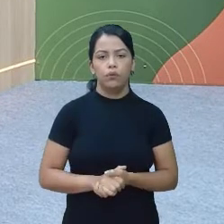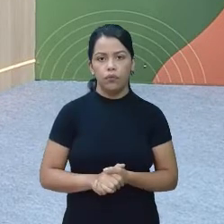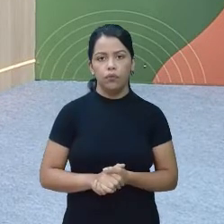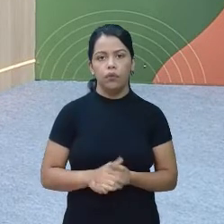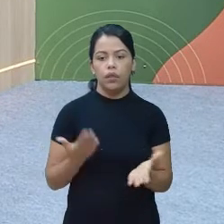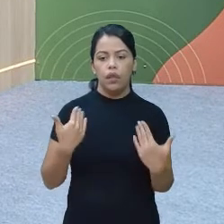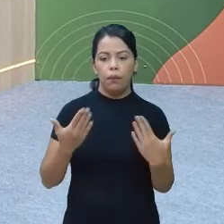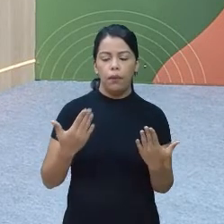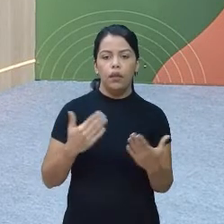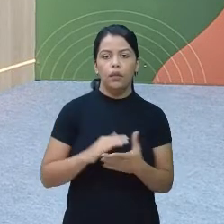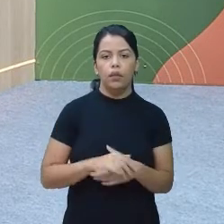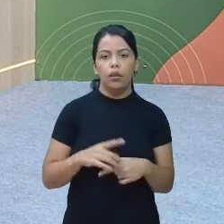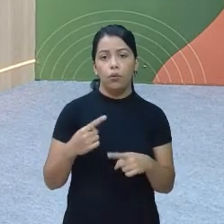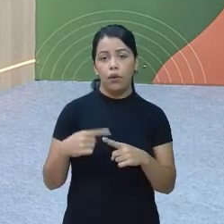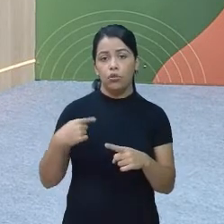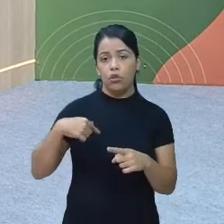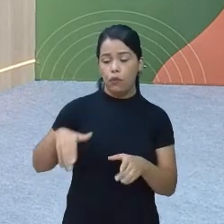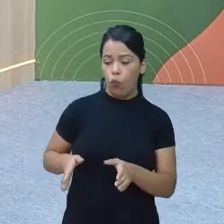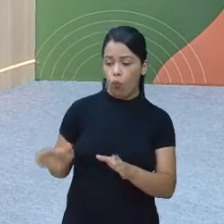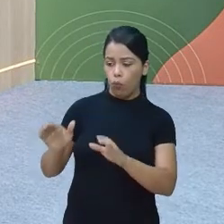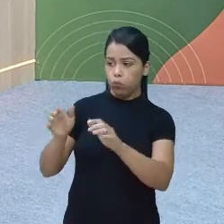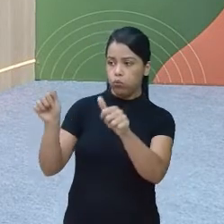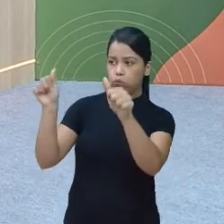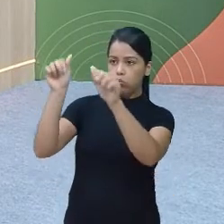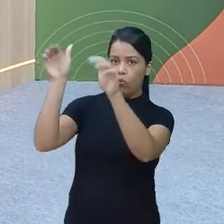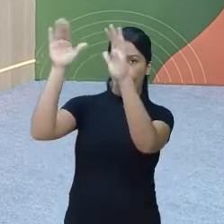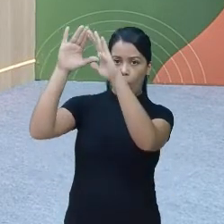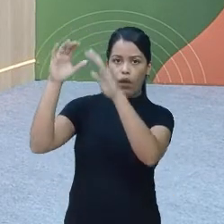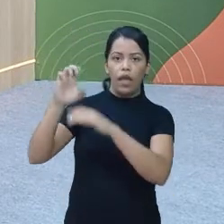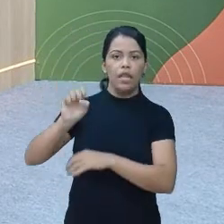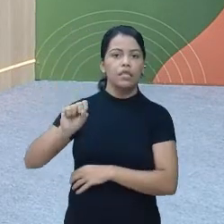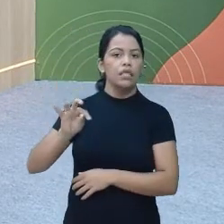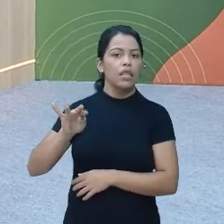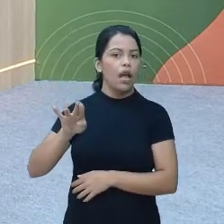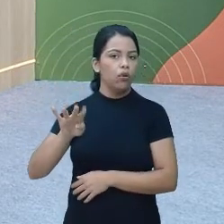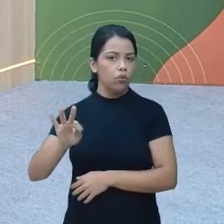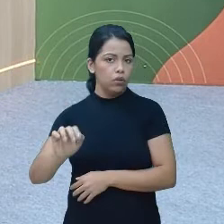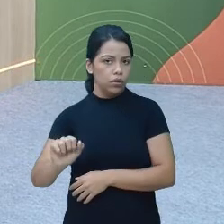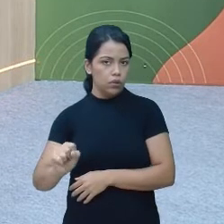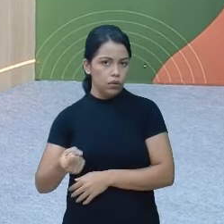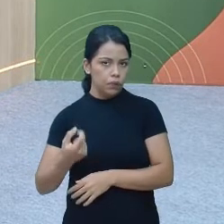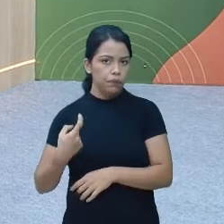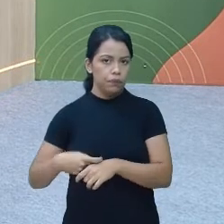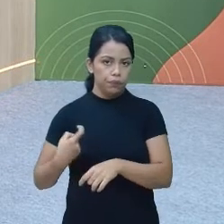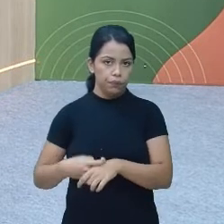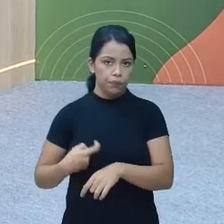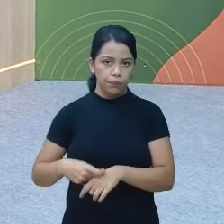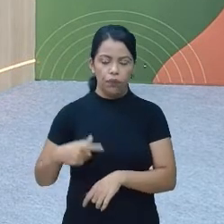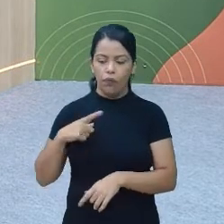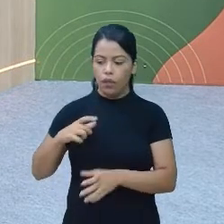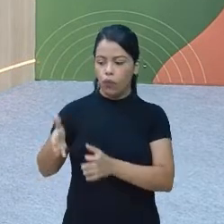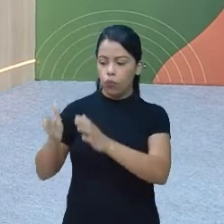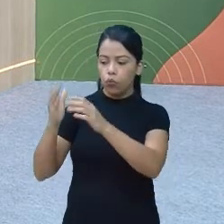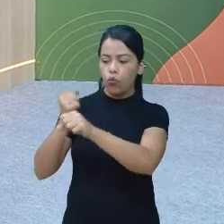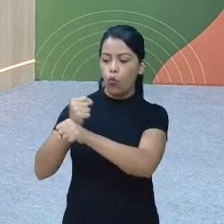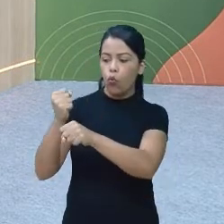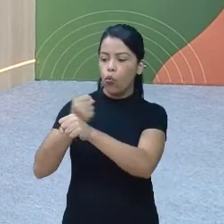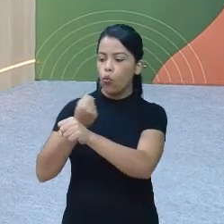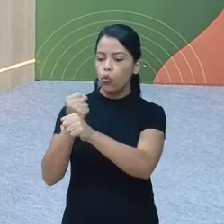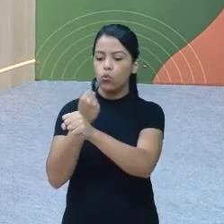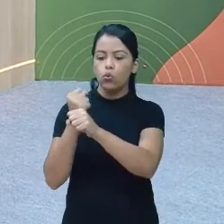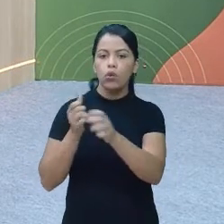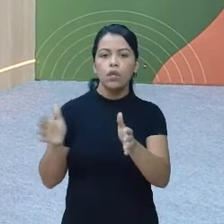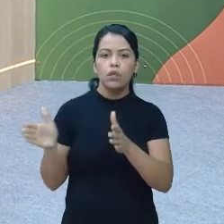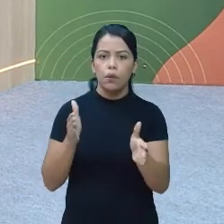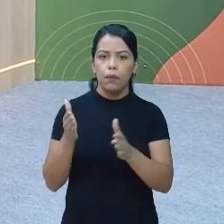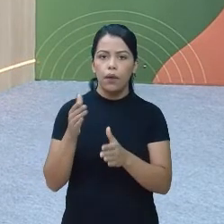uma série de monumentos e prédios que são muito valorizados hoje na nossa cidade, que foram construídos nesse período do Barão da